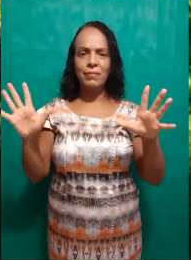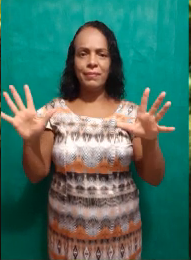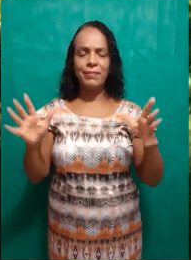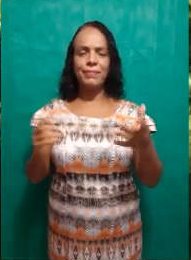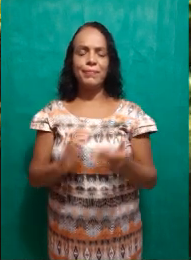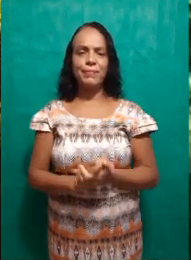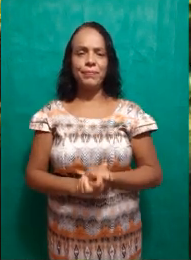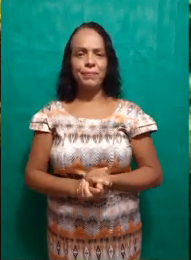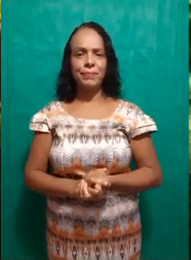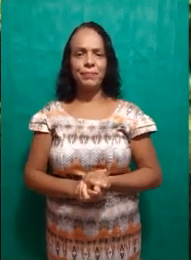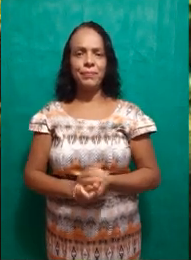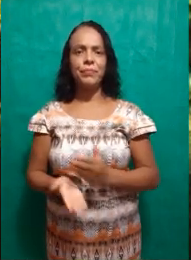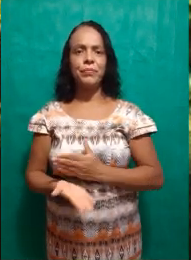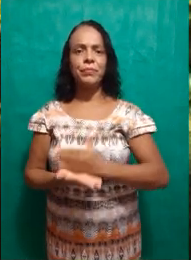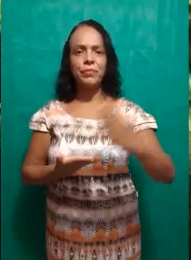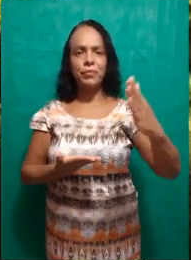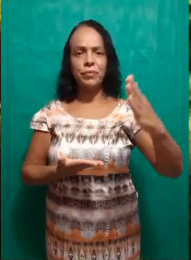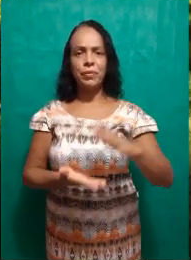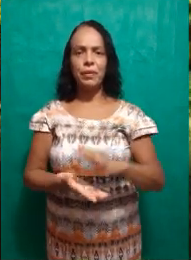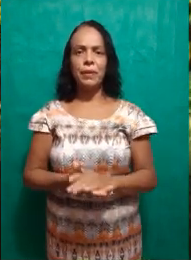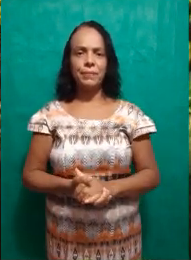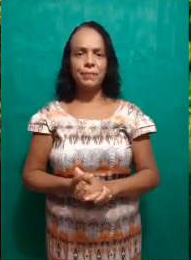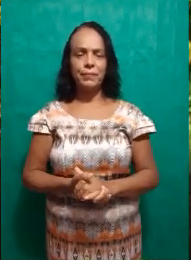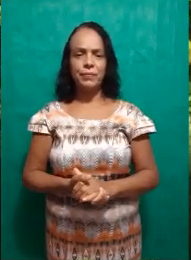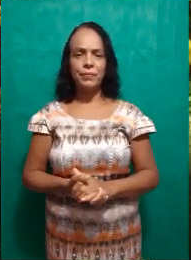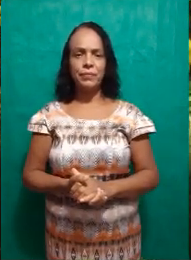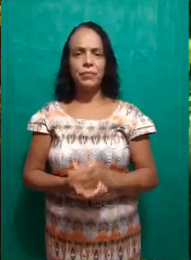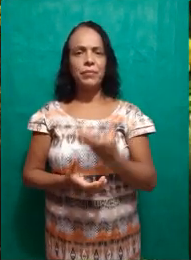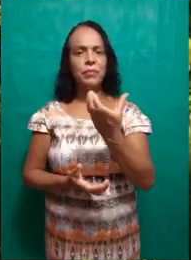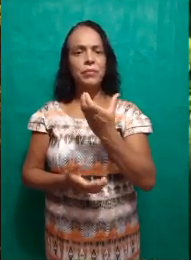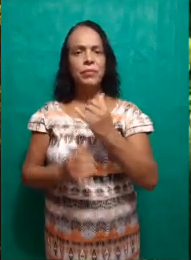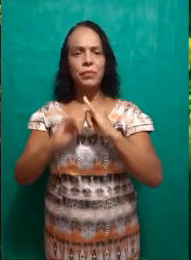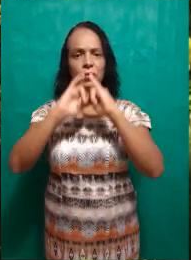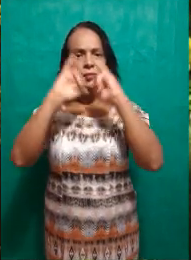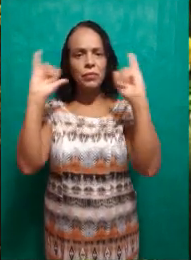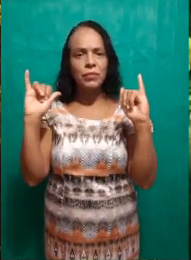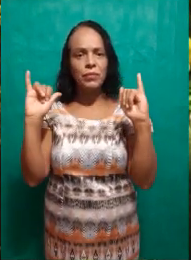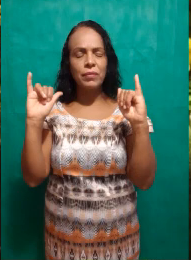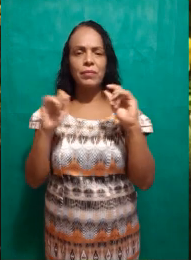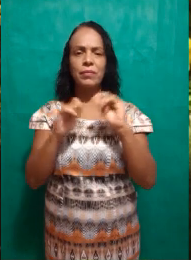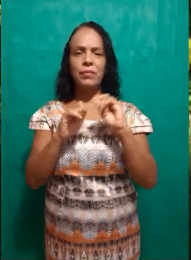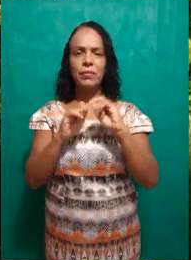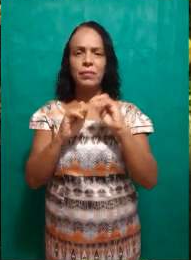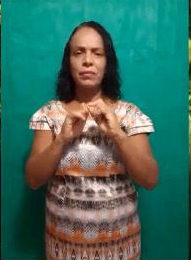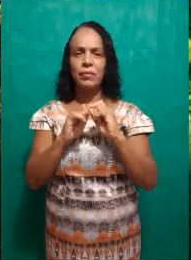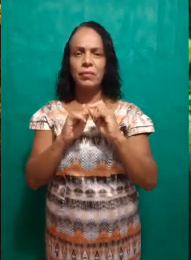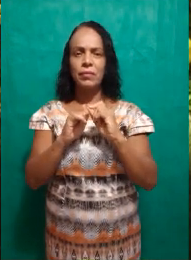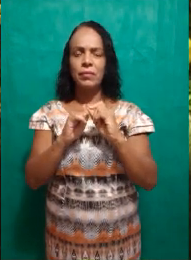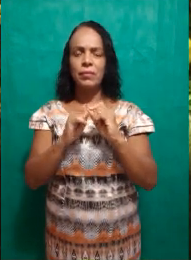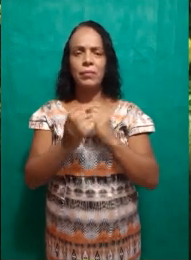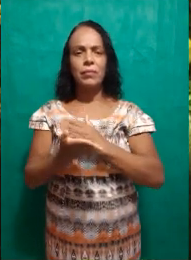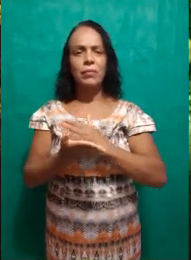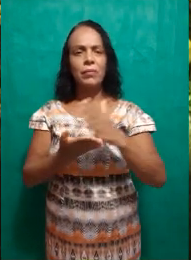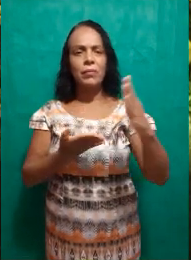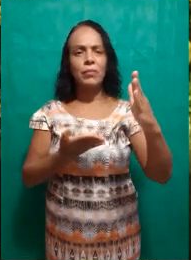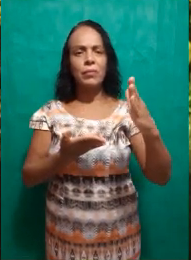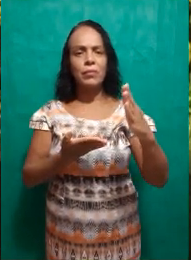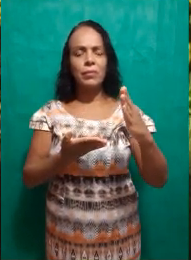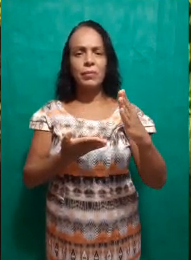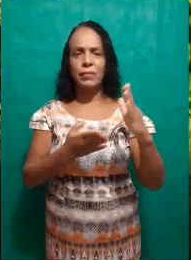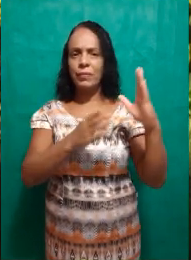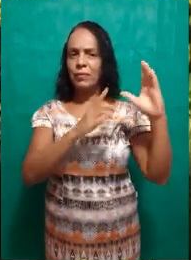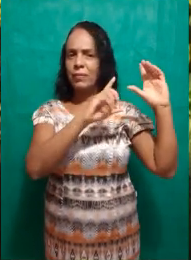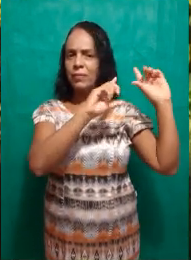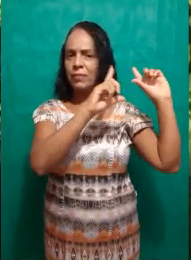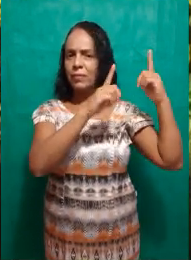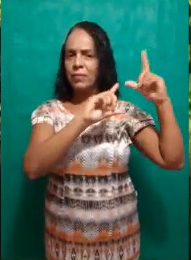doutrina. Daí então, meus irmãos, quero dizer aqui, já então